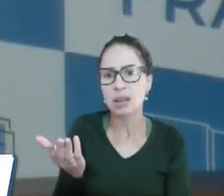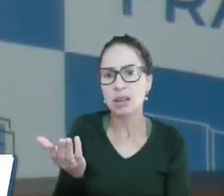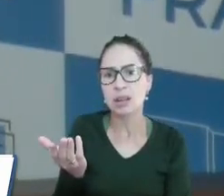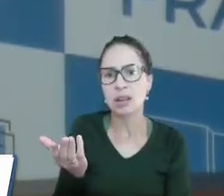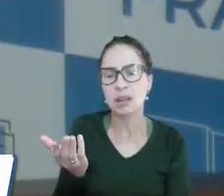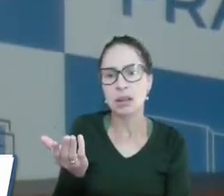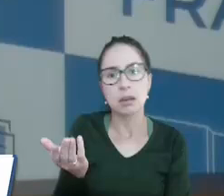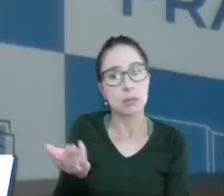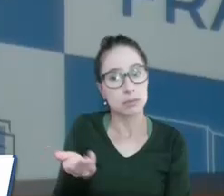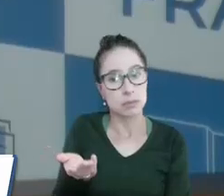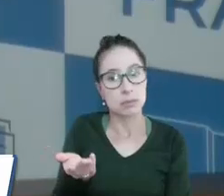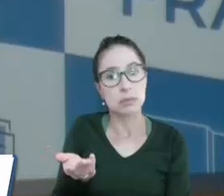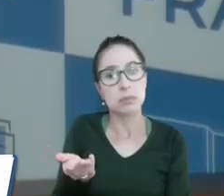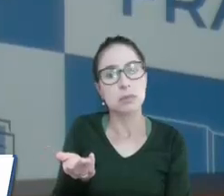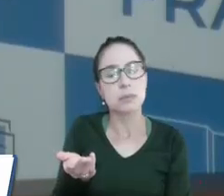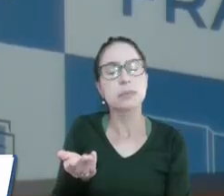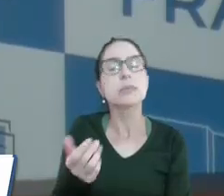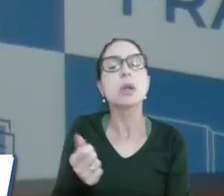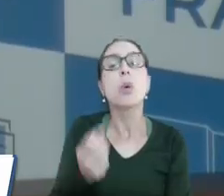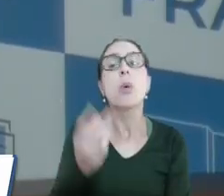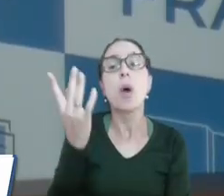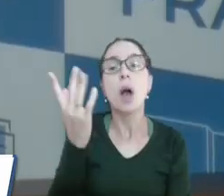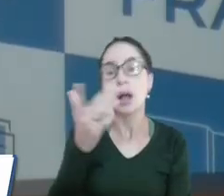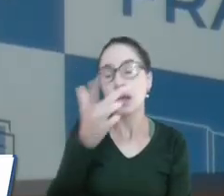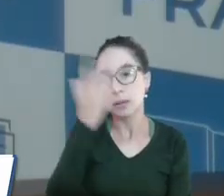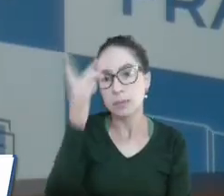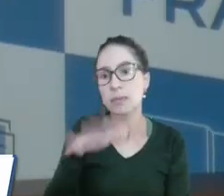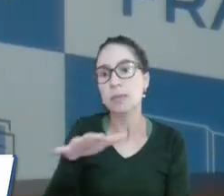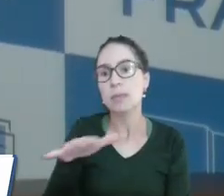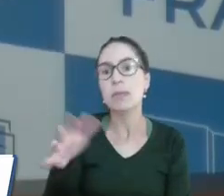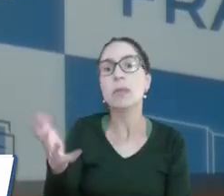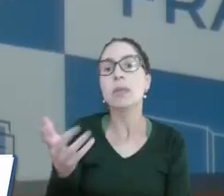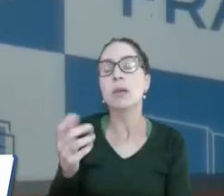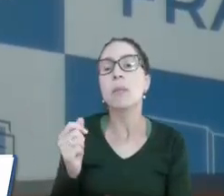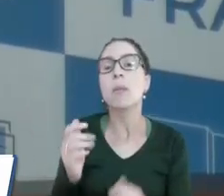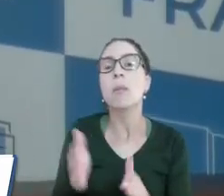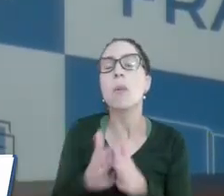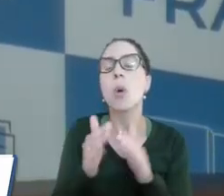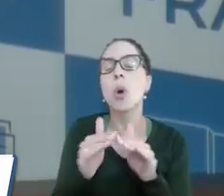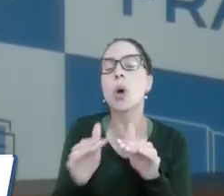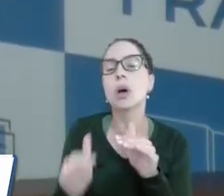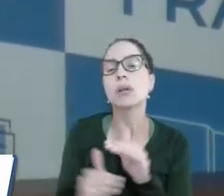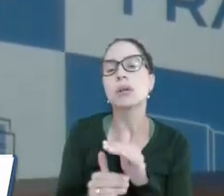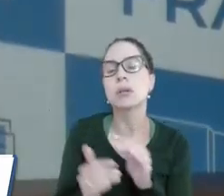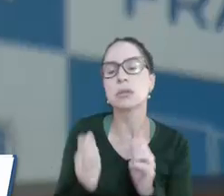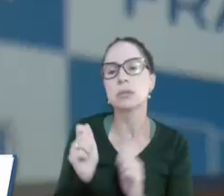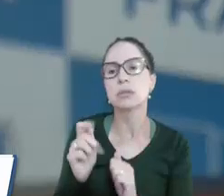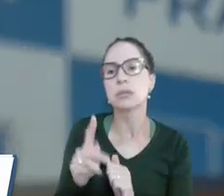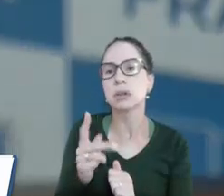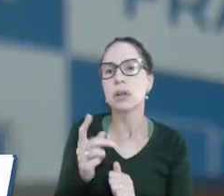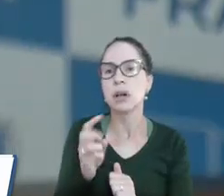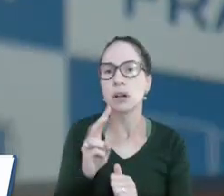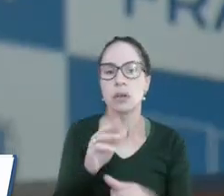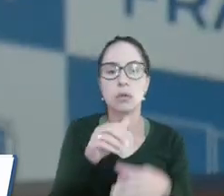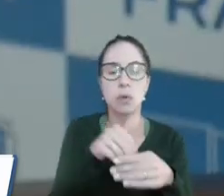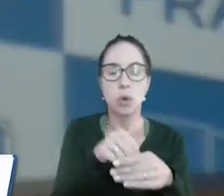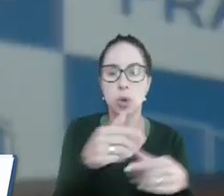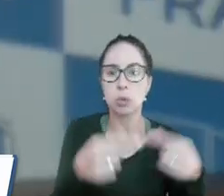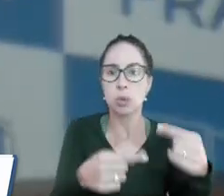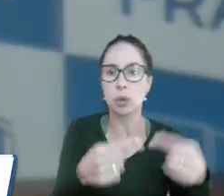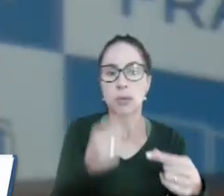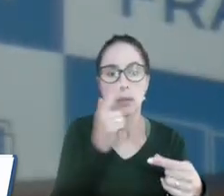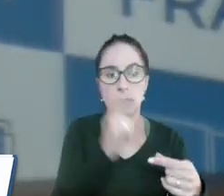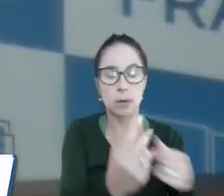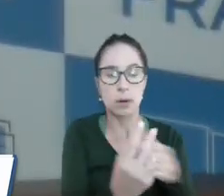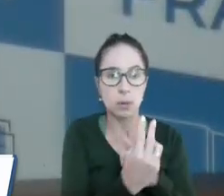Isso, quantos desses pobres aposentados e que votaram em políticos para defendê-lo,